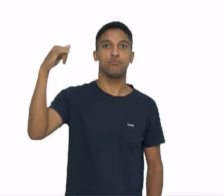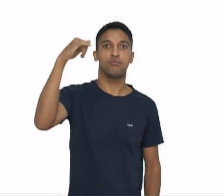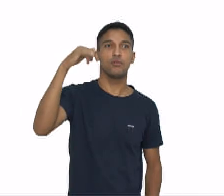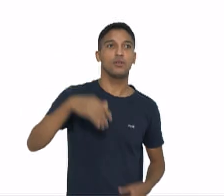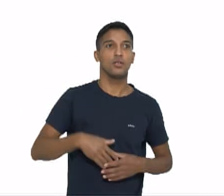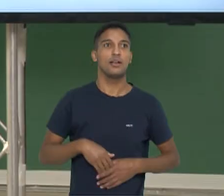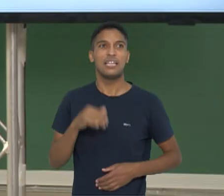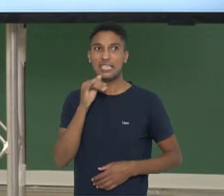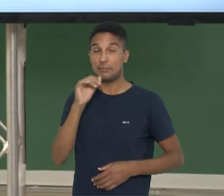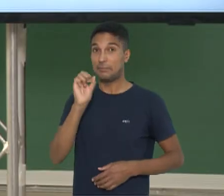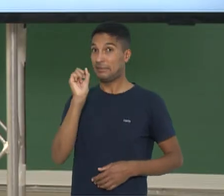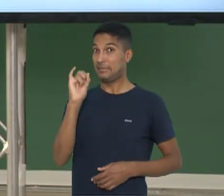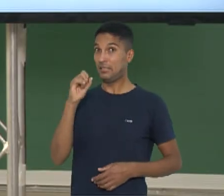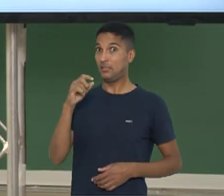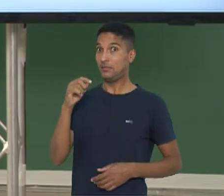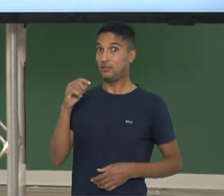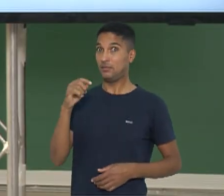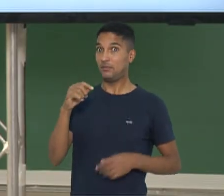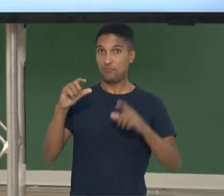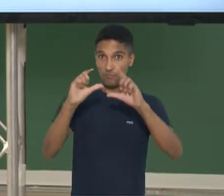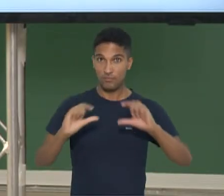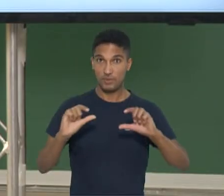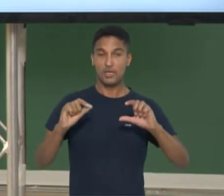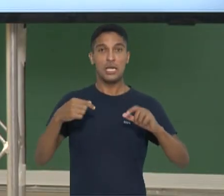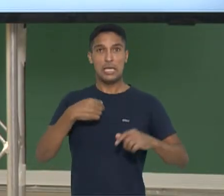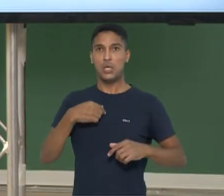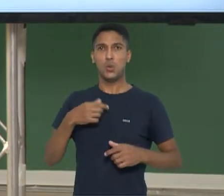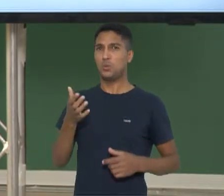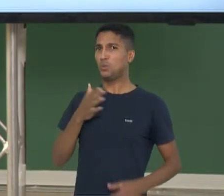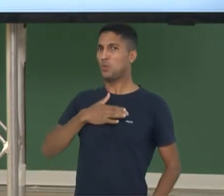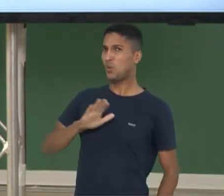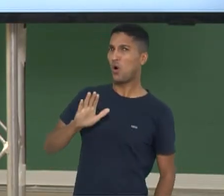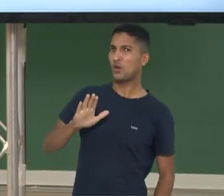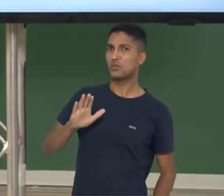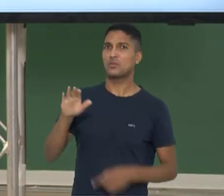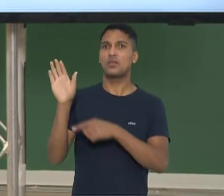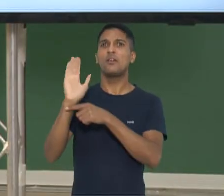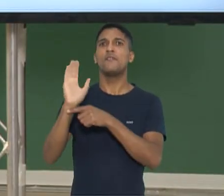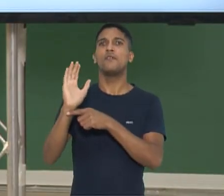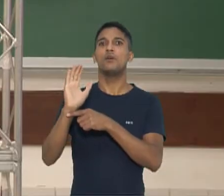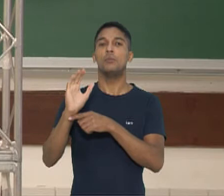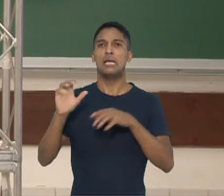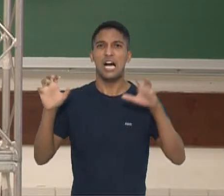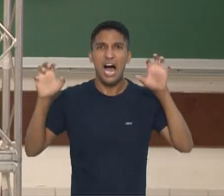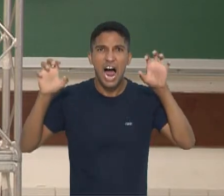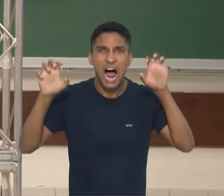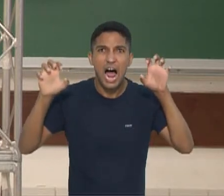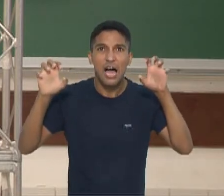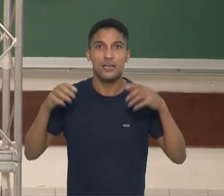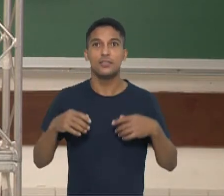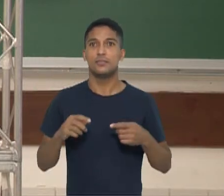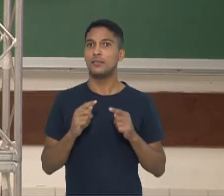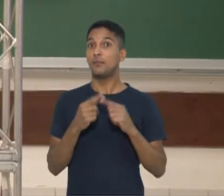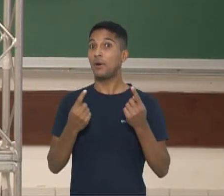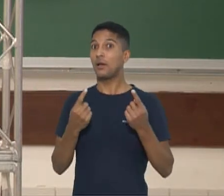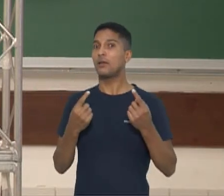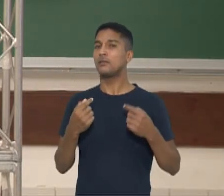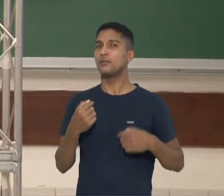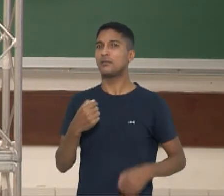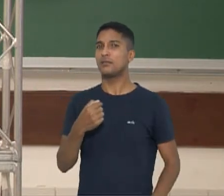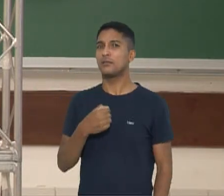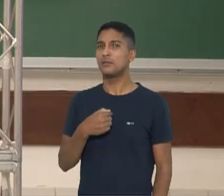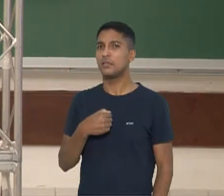terror, eu não gosto de filmes de terror. Aí eu quero dizer que eu sim. Em espanhol eu vou dizer a